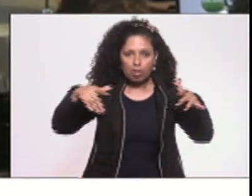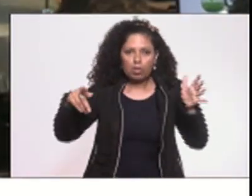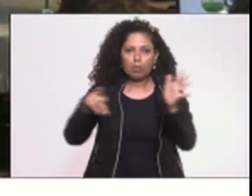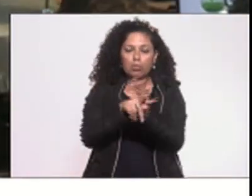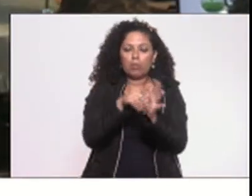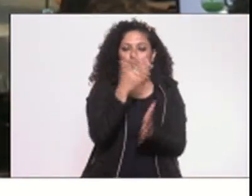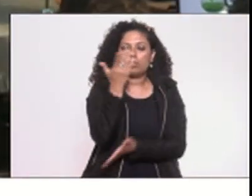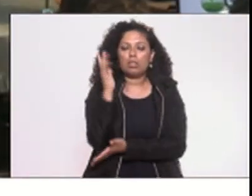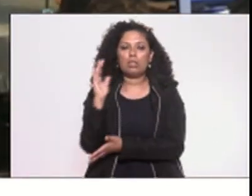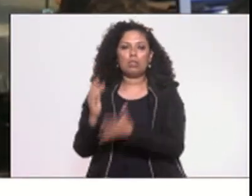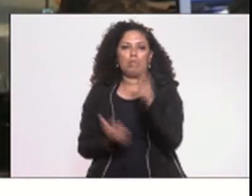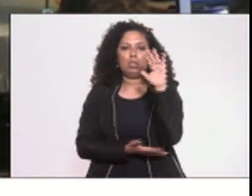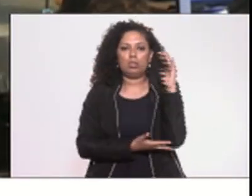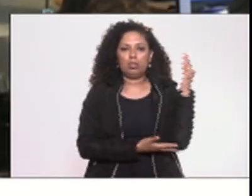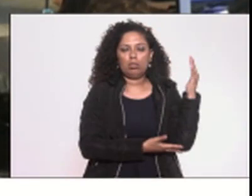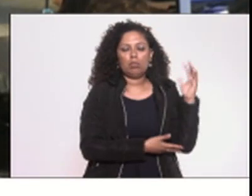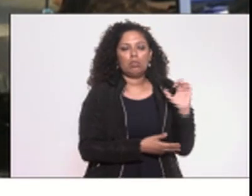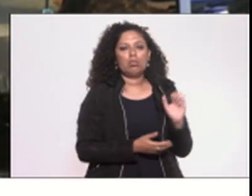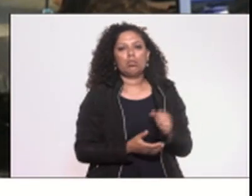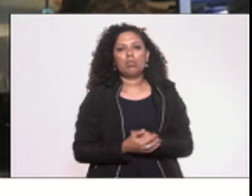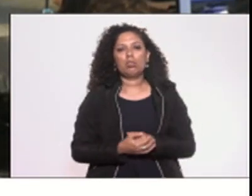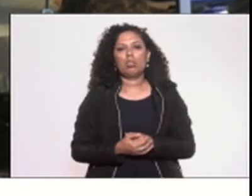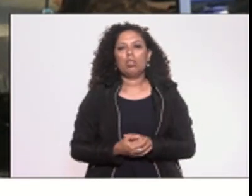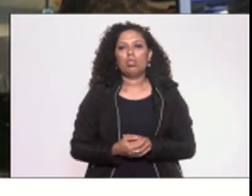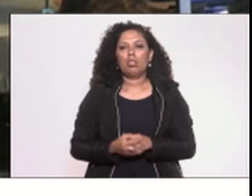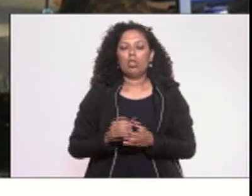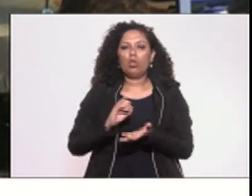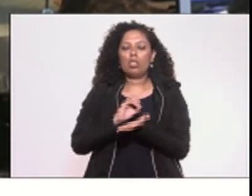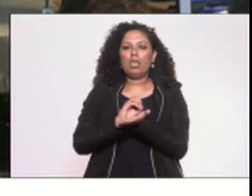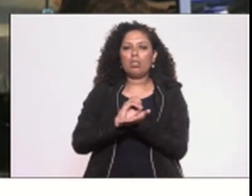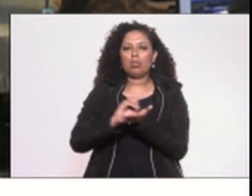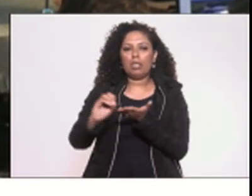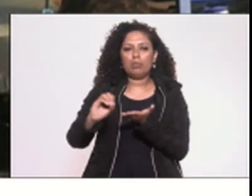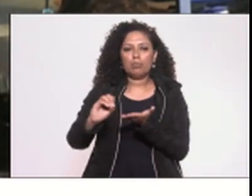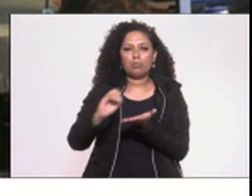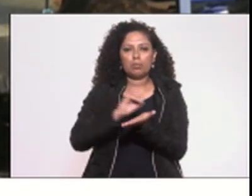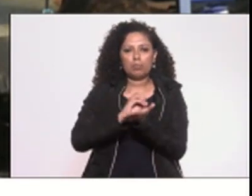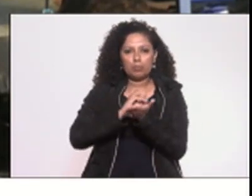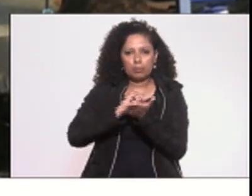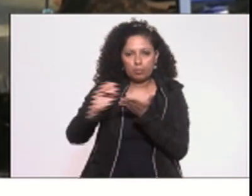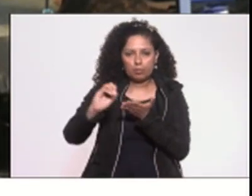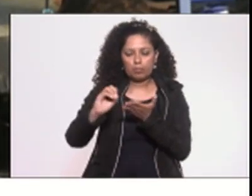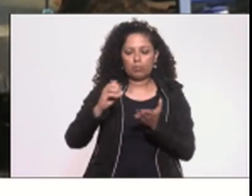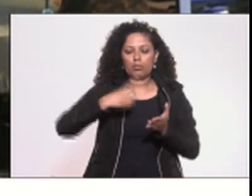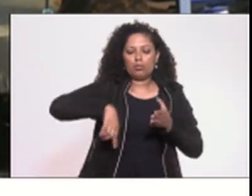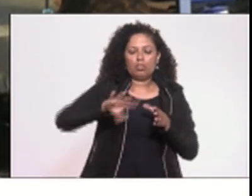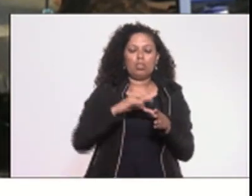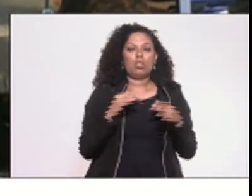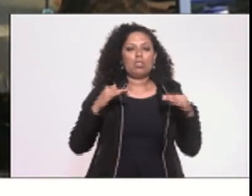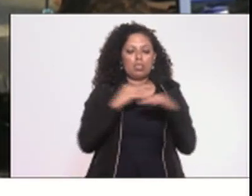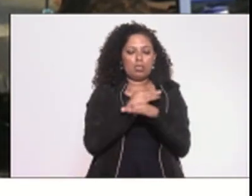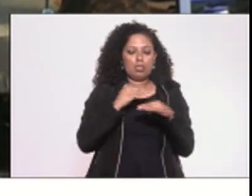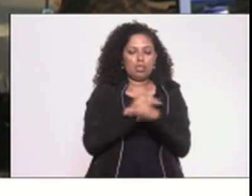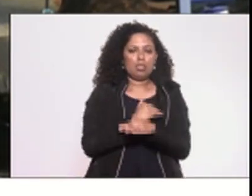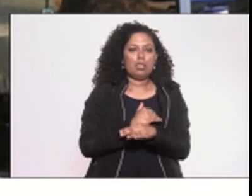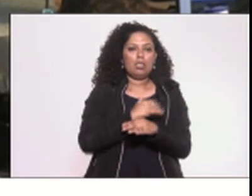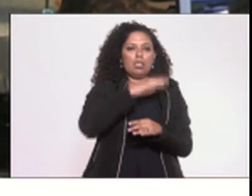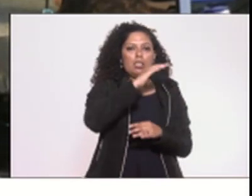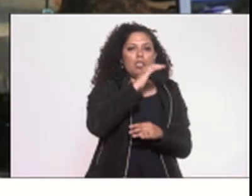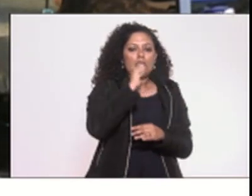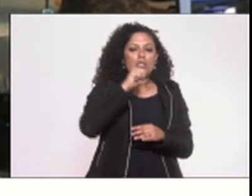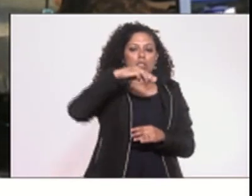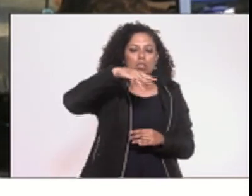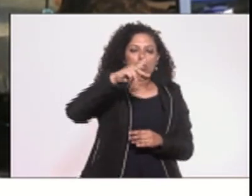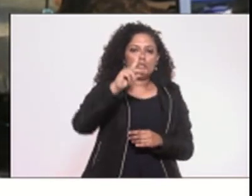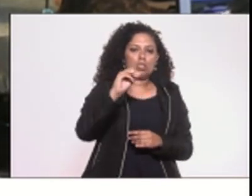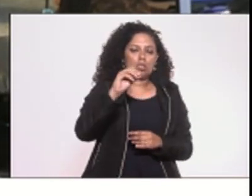né? Mas, pode passar. Aqui é a nossa unidade em Campos dos Goitacazes, onde estamos,